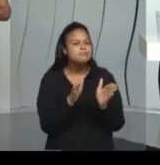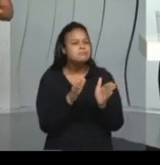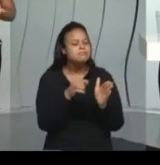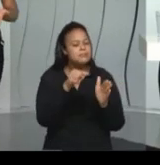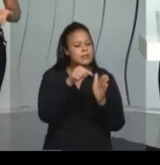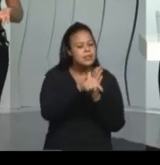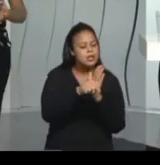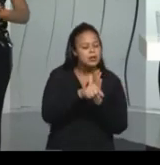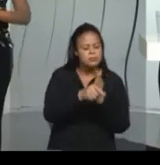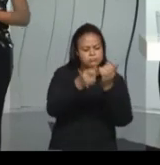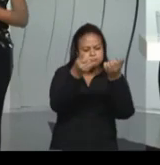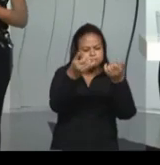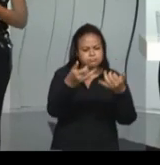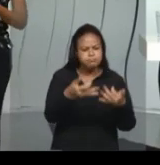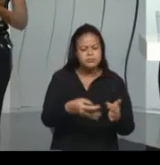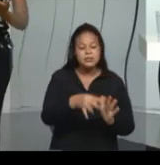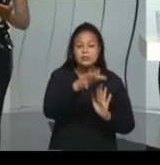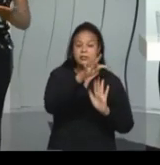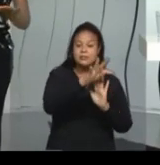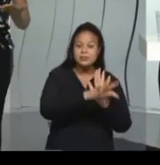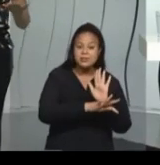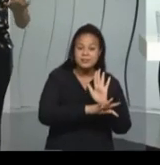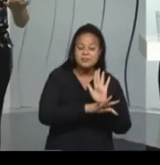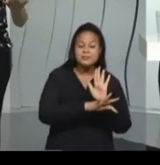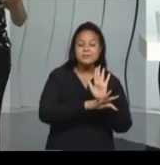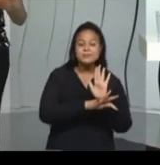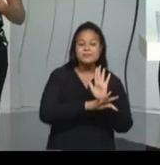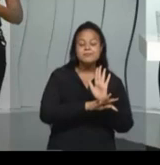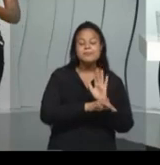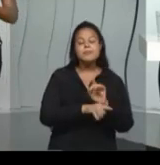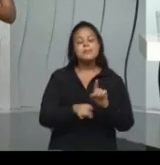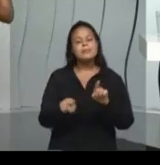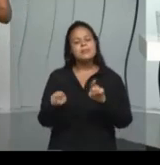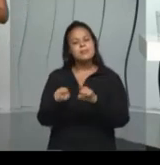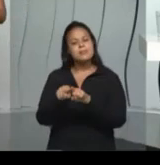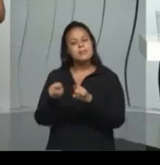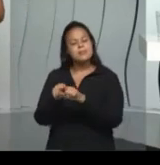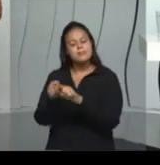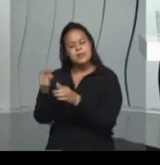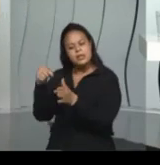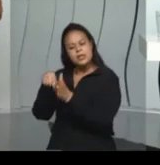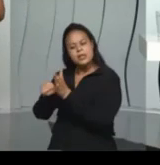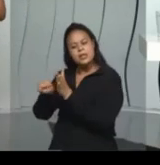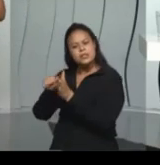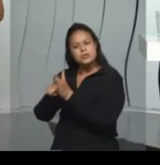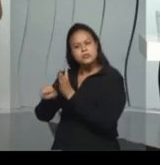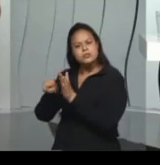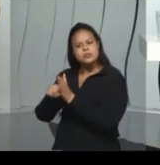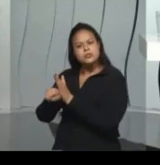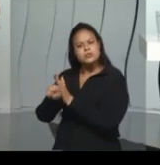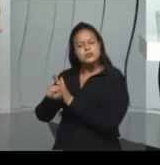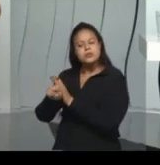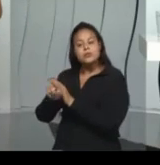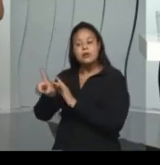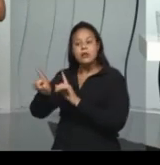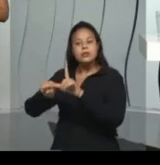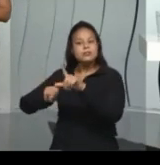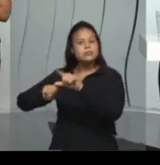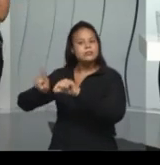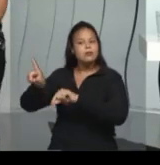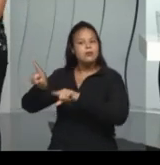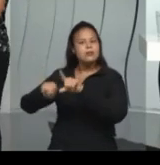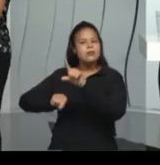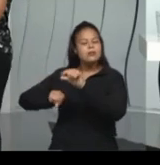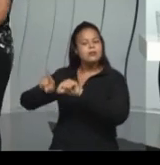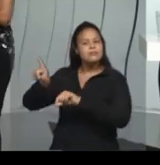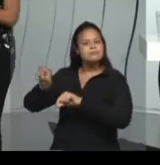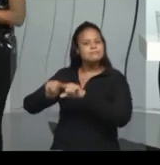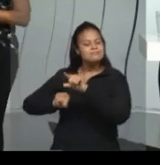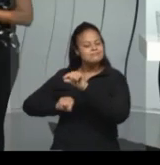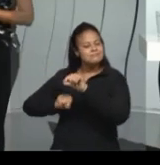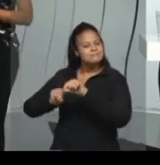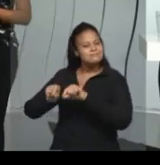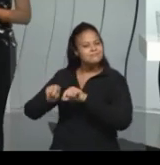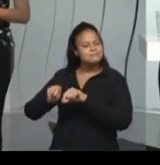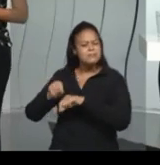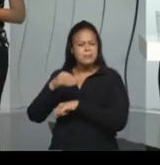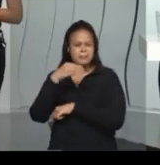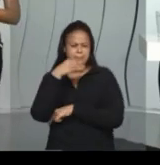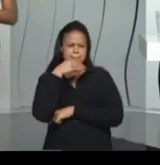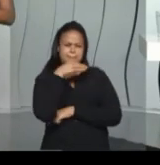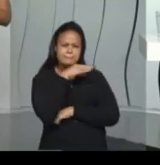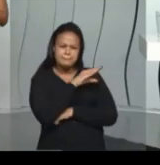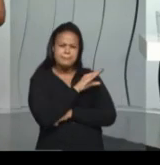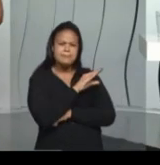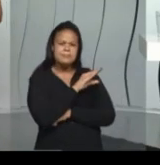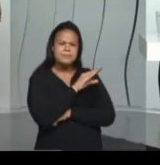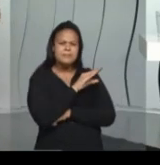de discursivas, ora questões fechadas, as questões de múltipla escolha. Vocês devem ter percebido